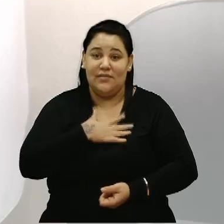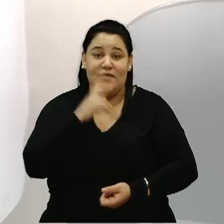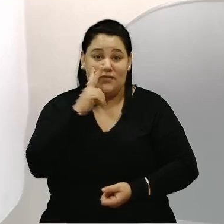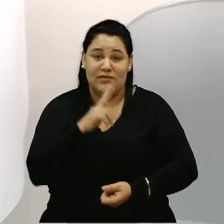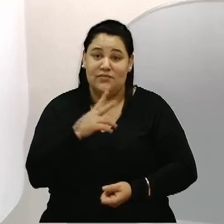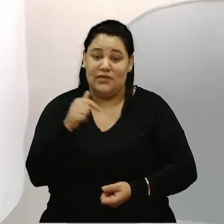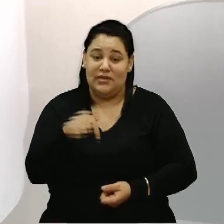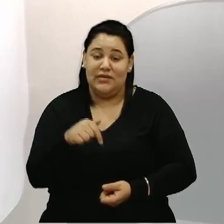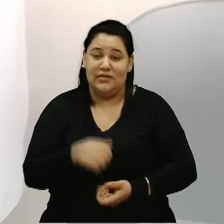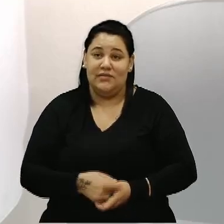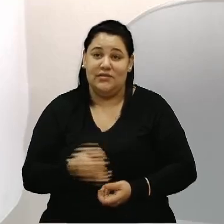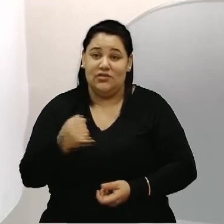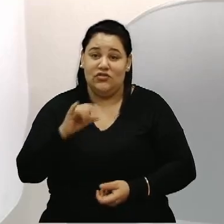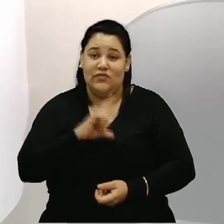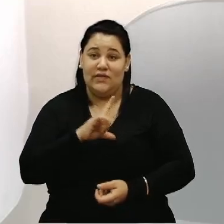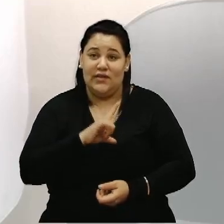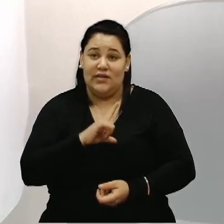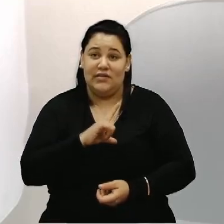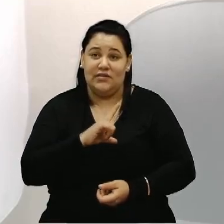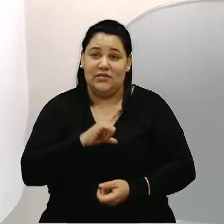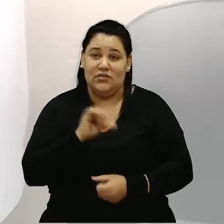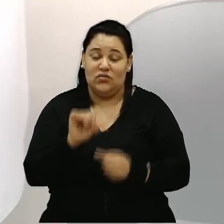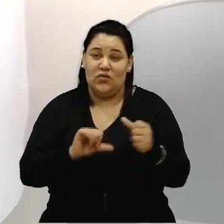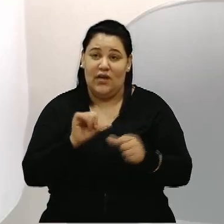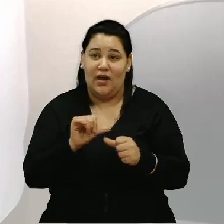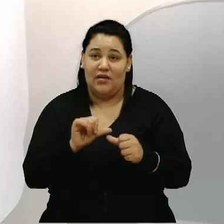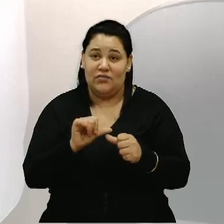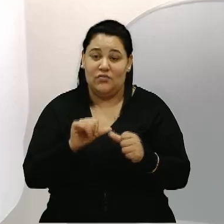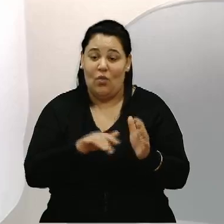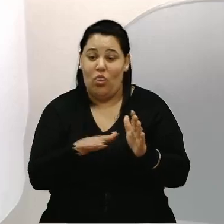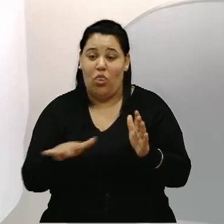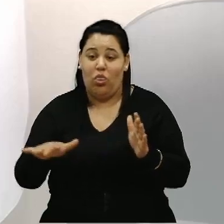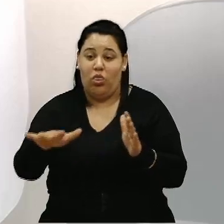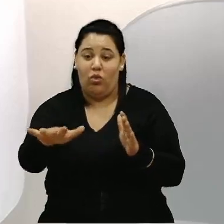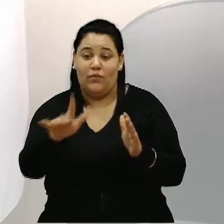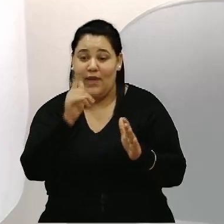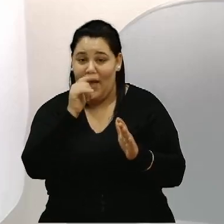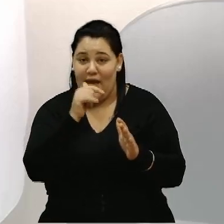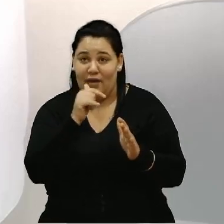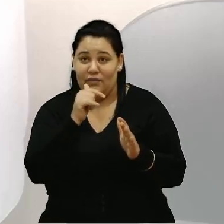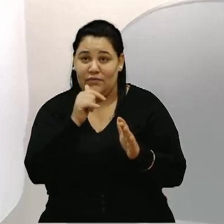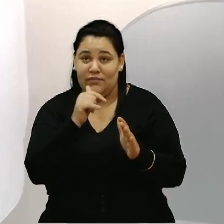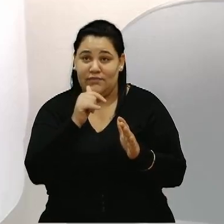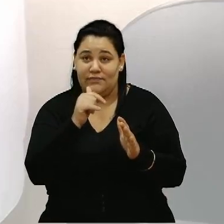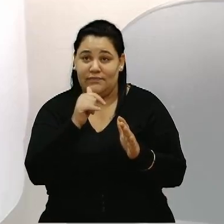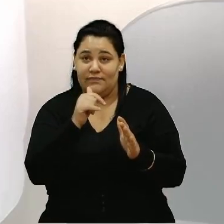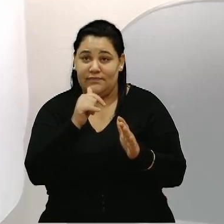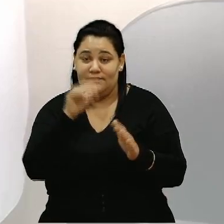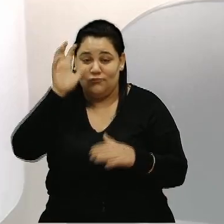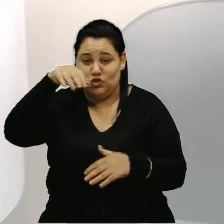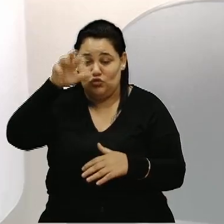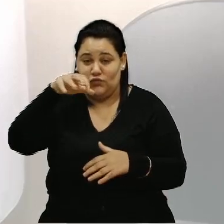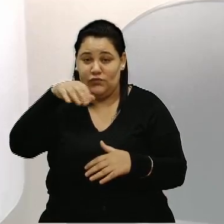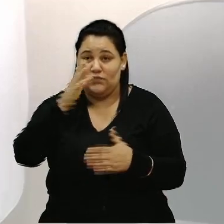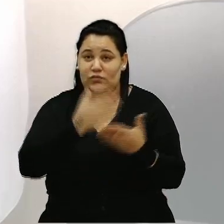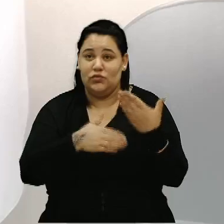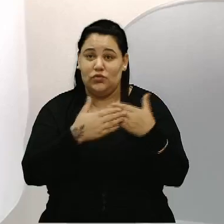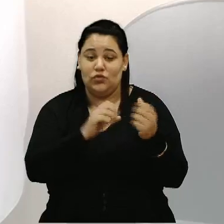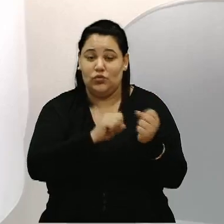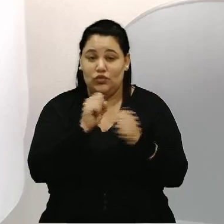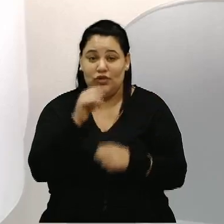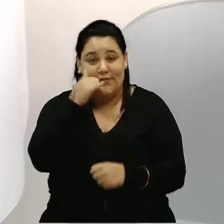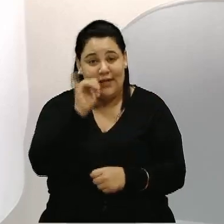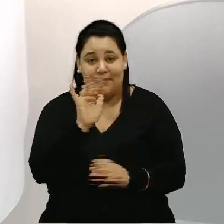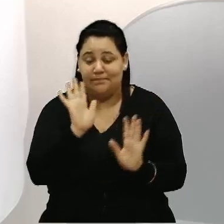se tivessem desviado a entrada da água na parte de cima da rua e jogado para dentro da Avenida Rio Branco, tudo isso poderia ter sido